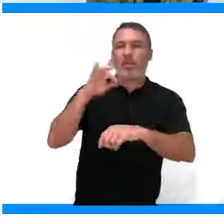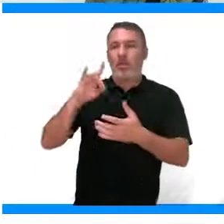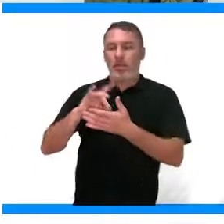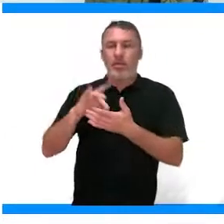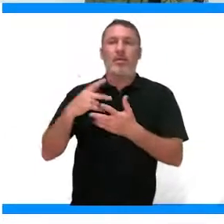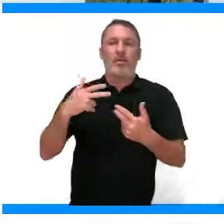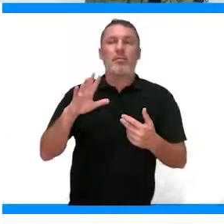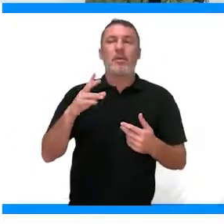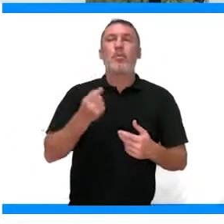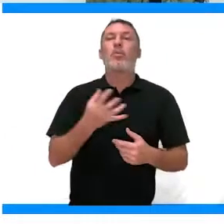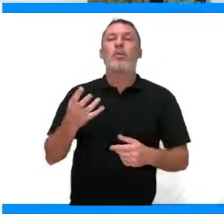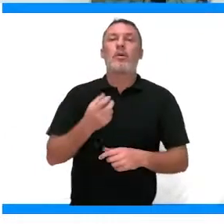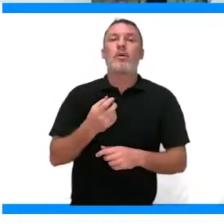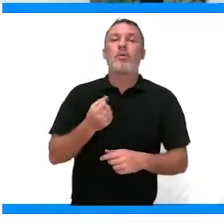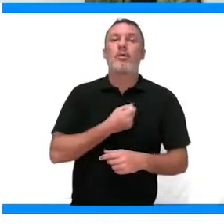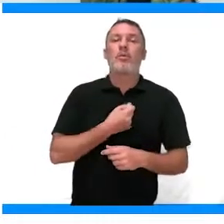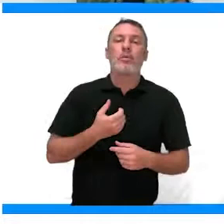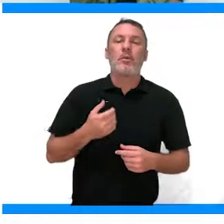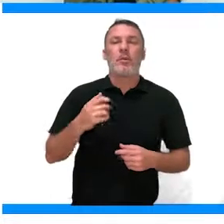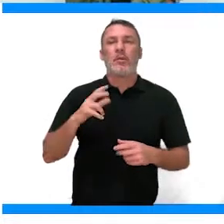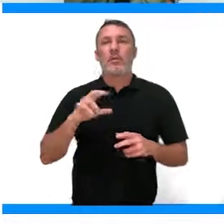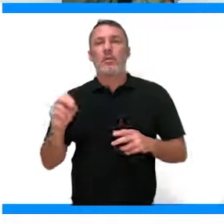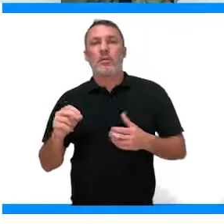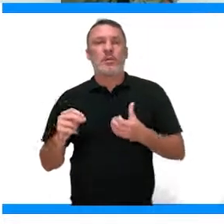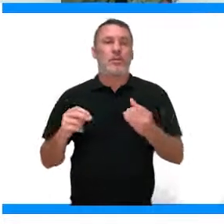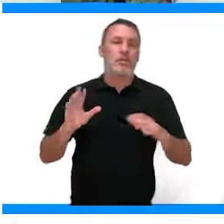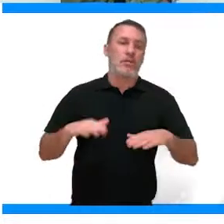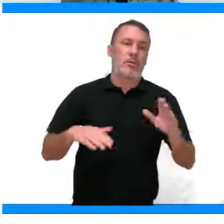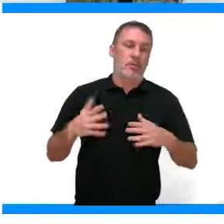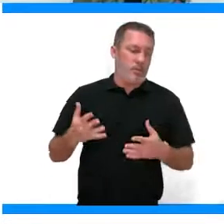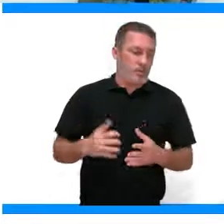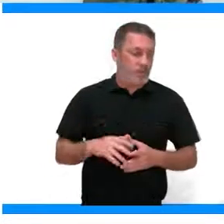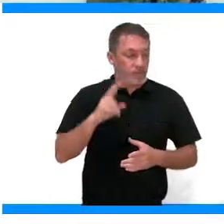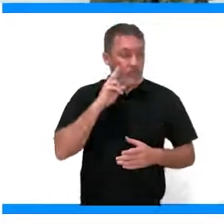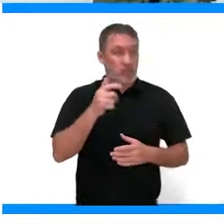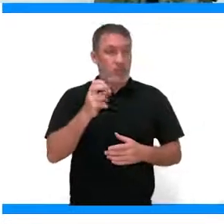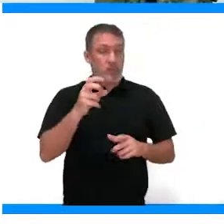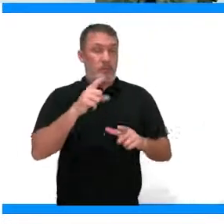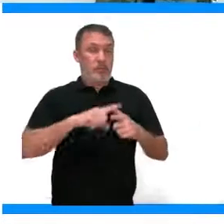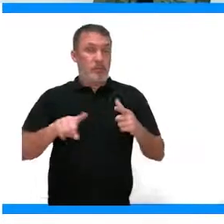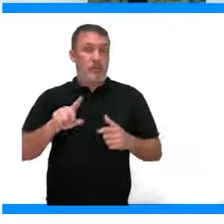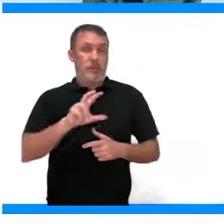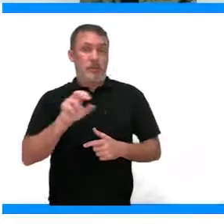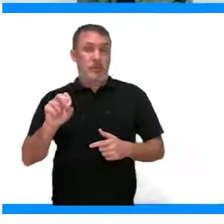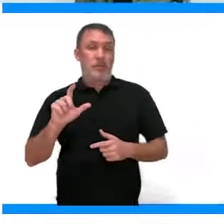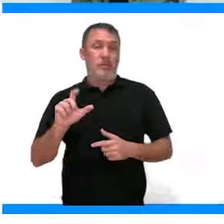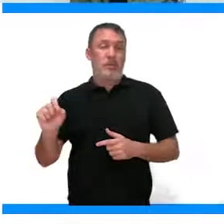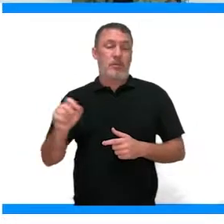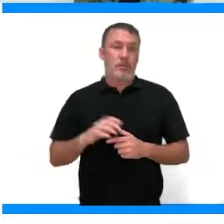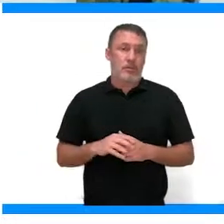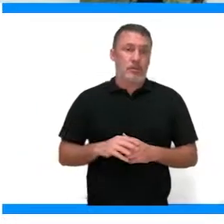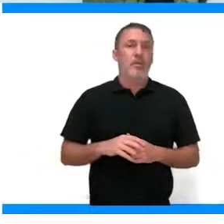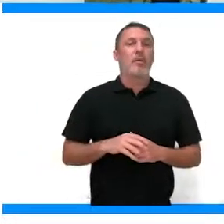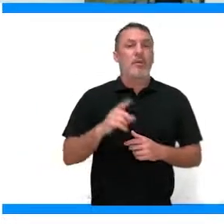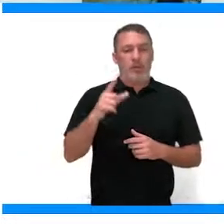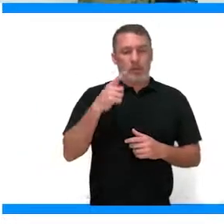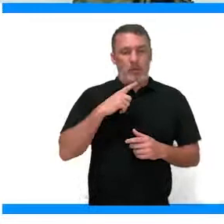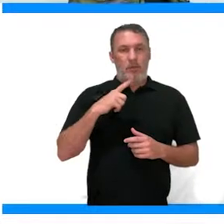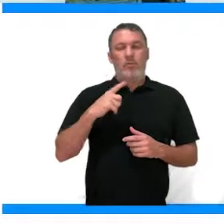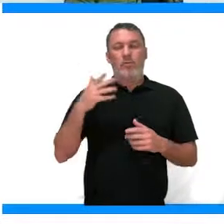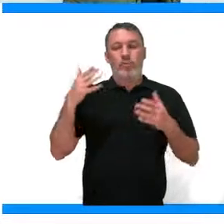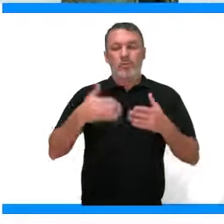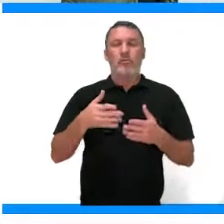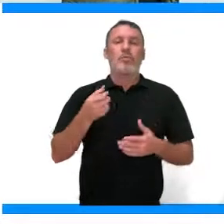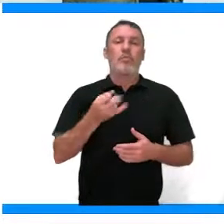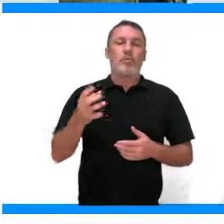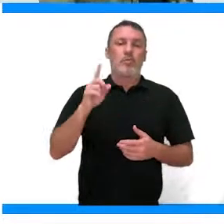1, 400. Mas aqui deu 500, então tem que fazer o cálculo. 15 dividido por 500 vezes 100. Você vai chegar num